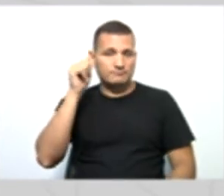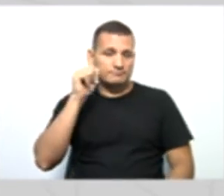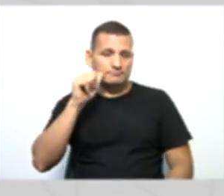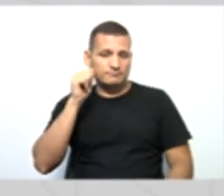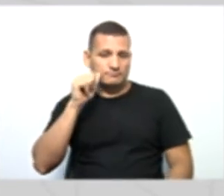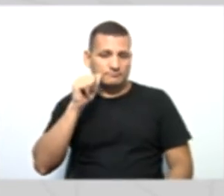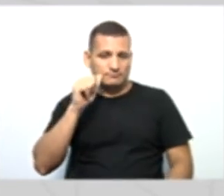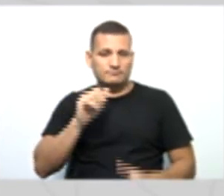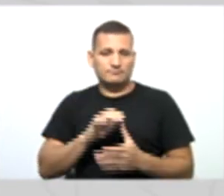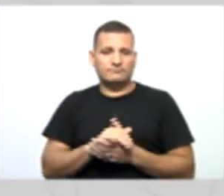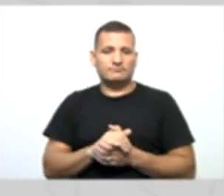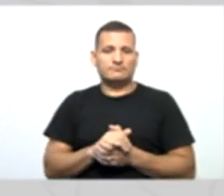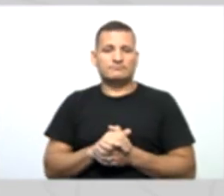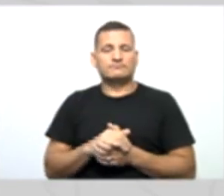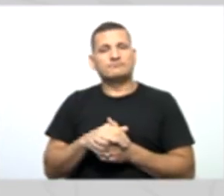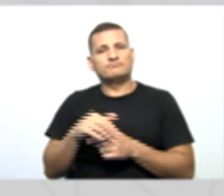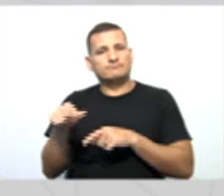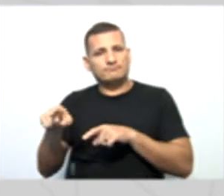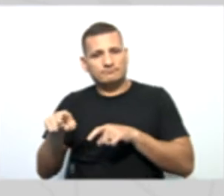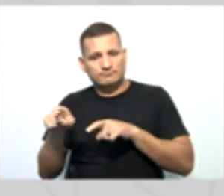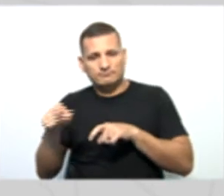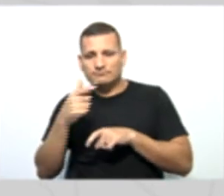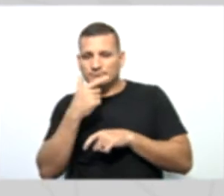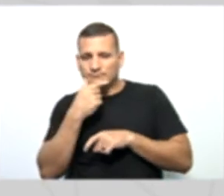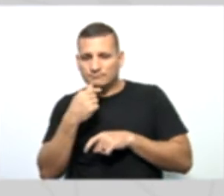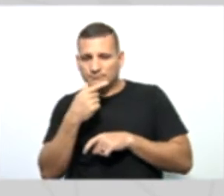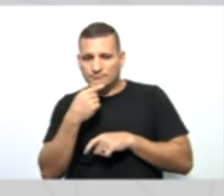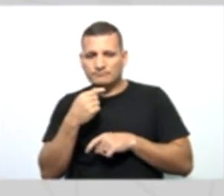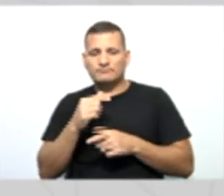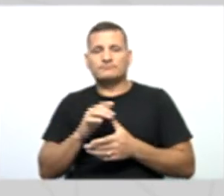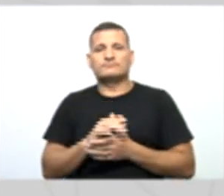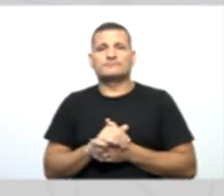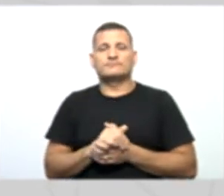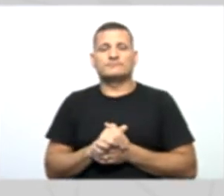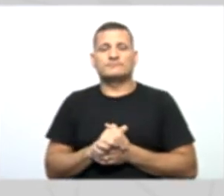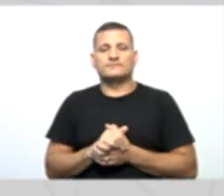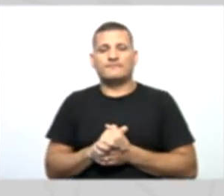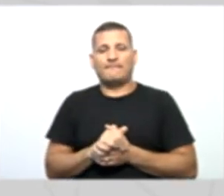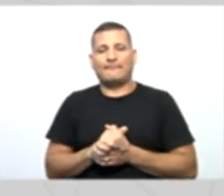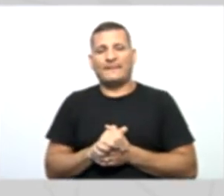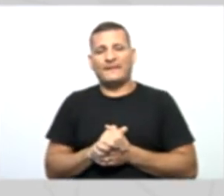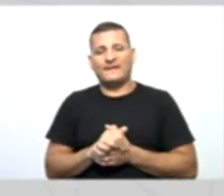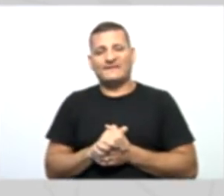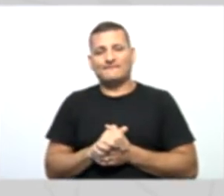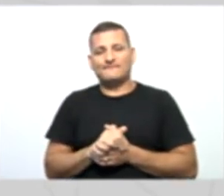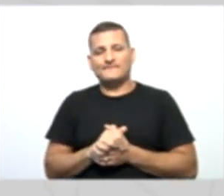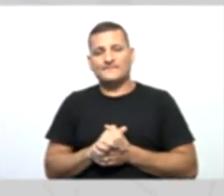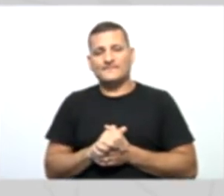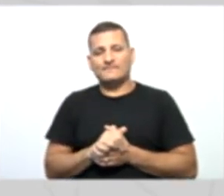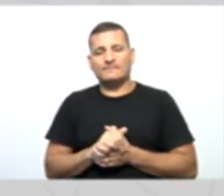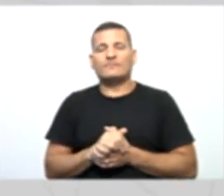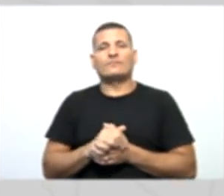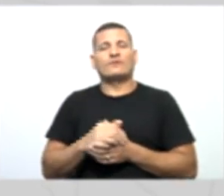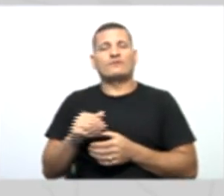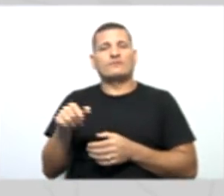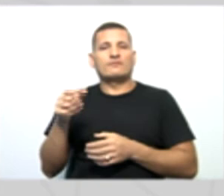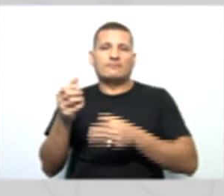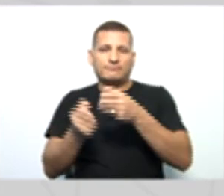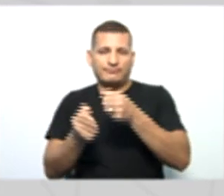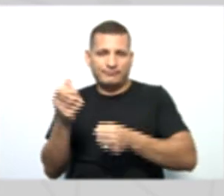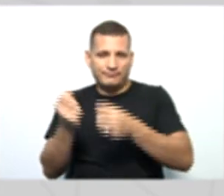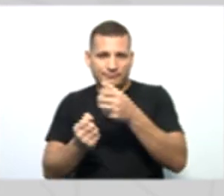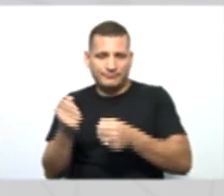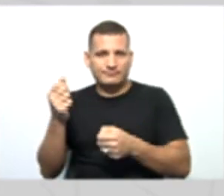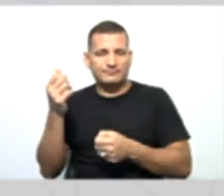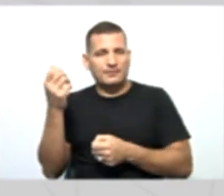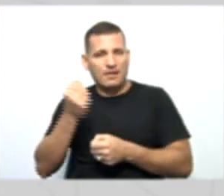um produtor com um carregamento aqui bem interessante, alguém ordenhando a vaca.